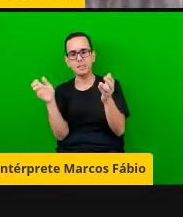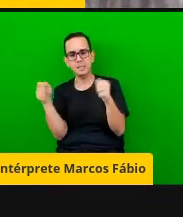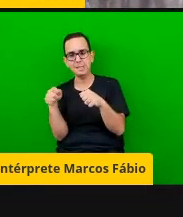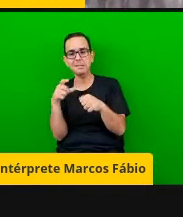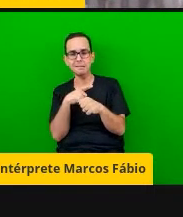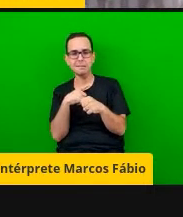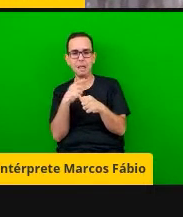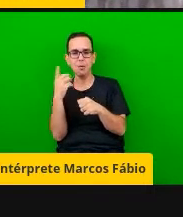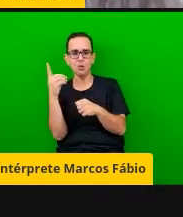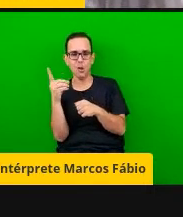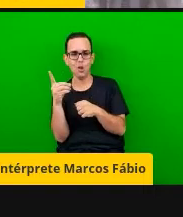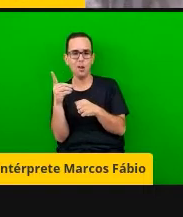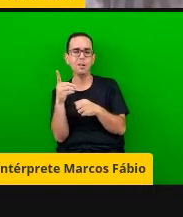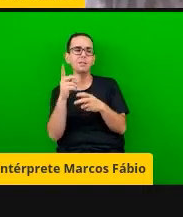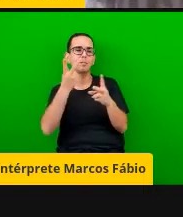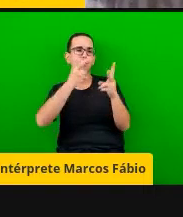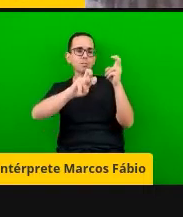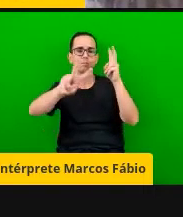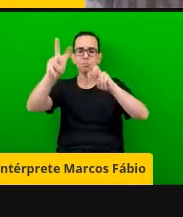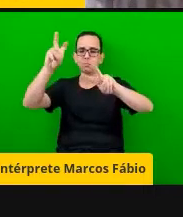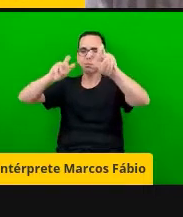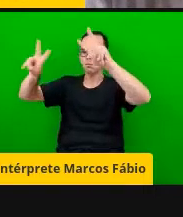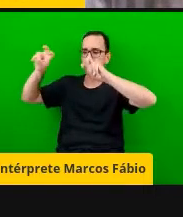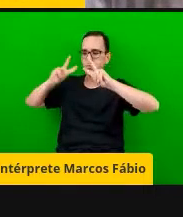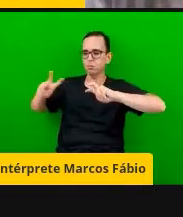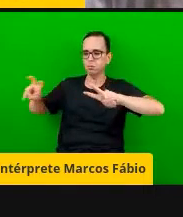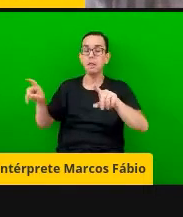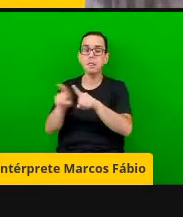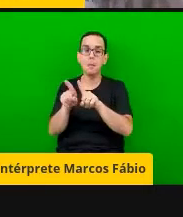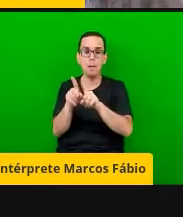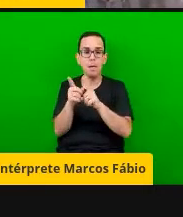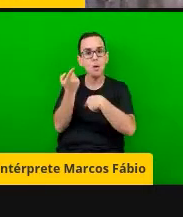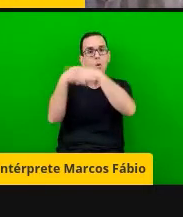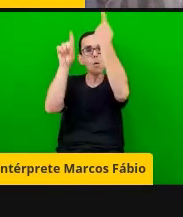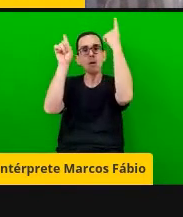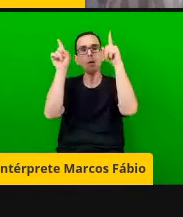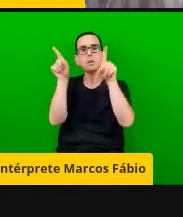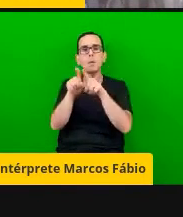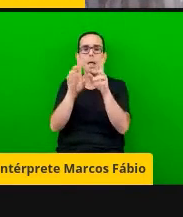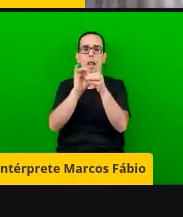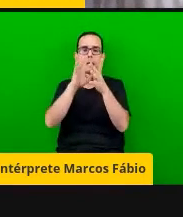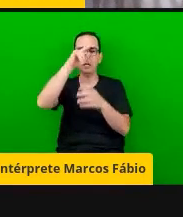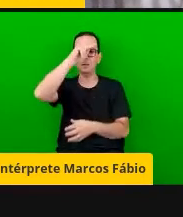para outros estados nacionais, além de recuperar a sua liberdade de iniciativa monetária. Isso é